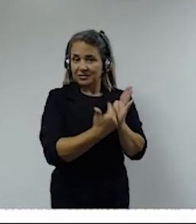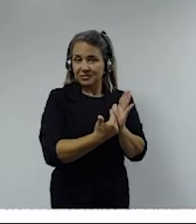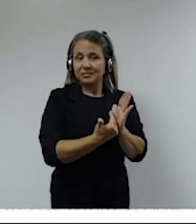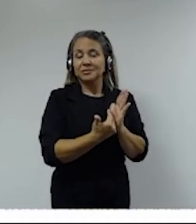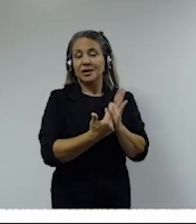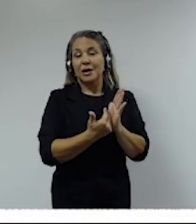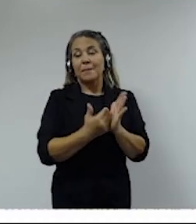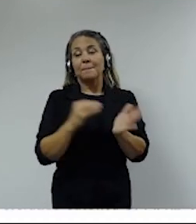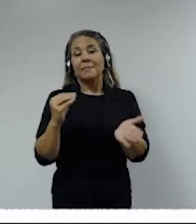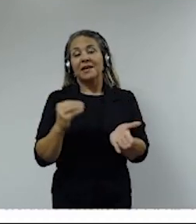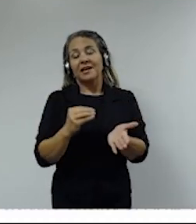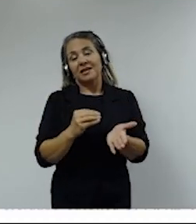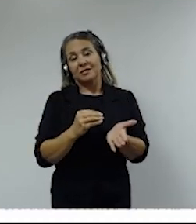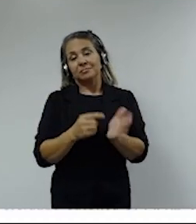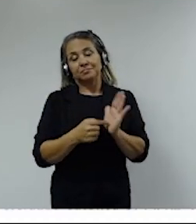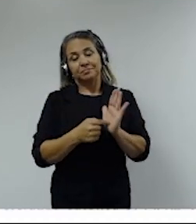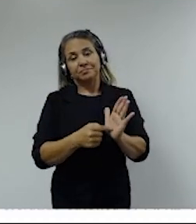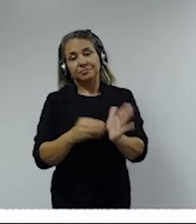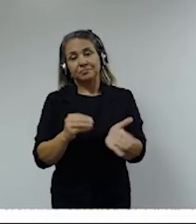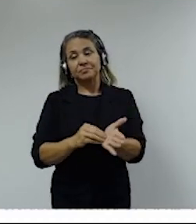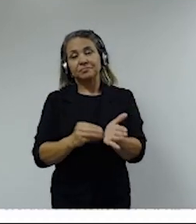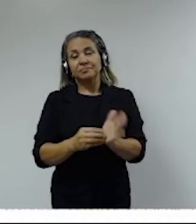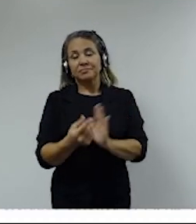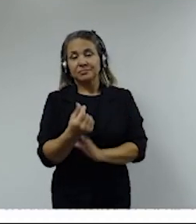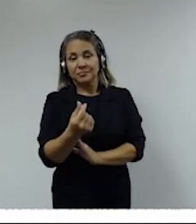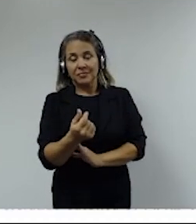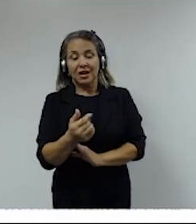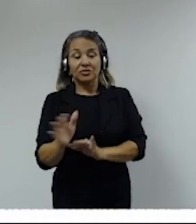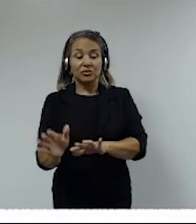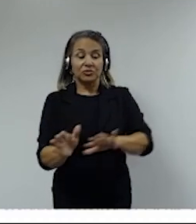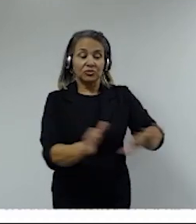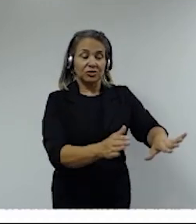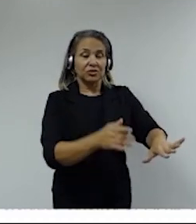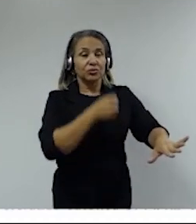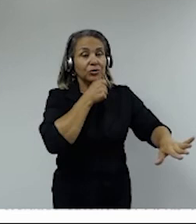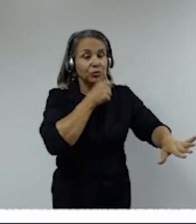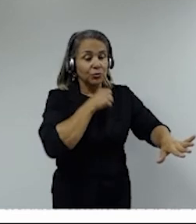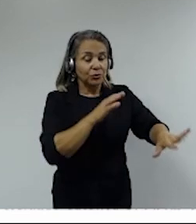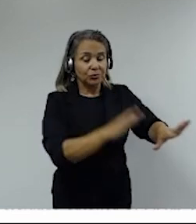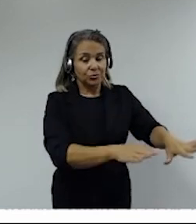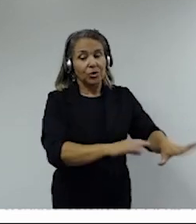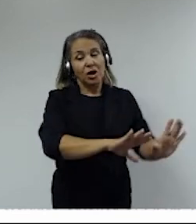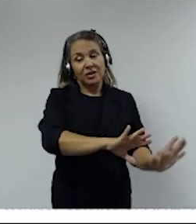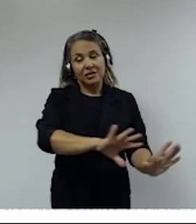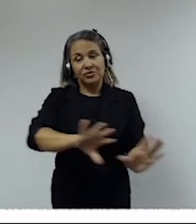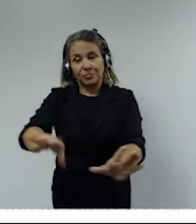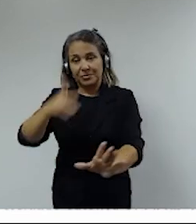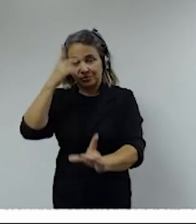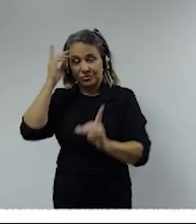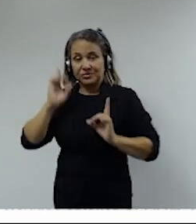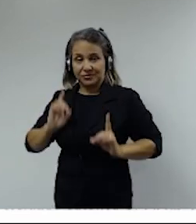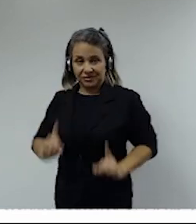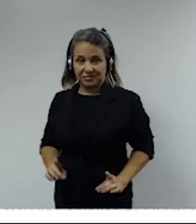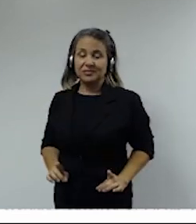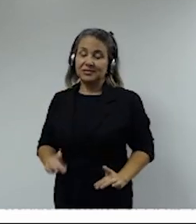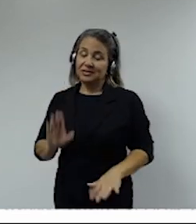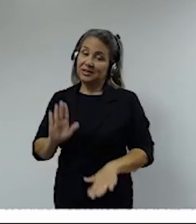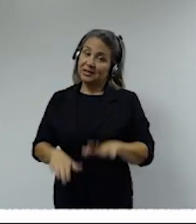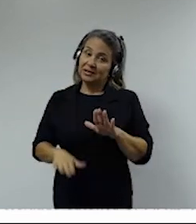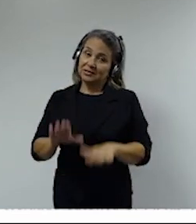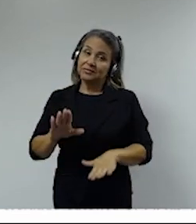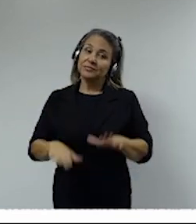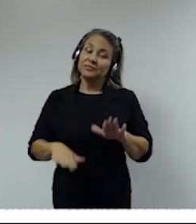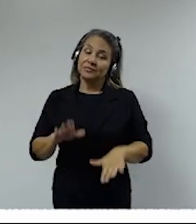de recursos, nós vamos deixar de lado o idoso, deixar de lado a pessoa com deficiência, que muitas